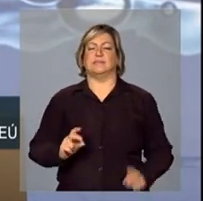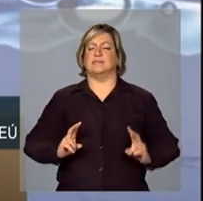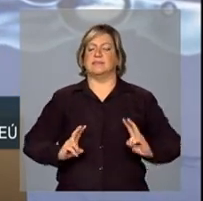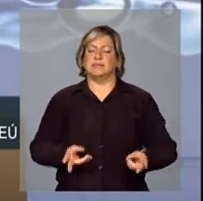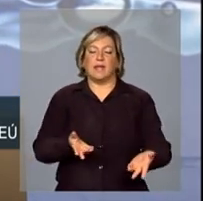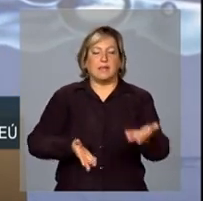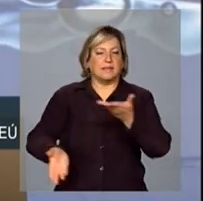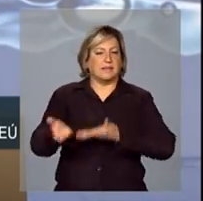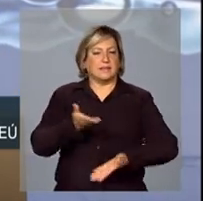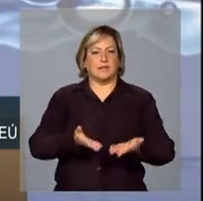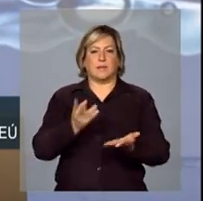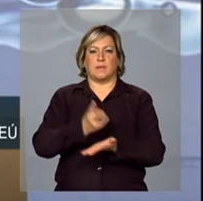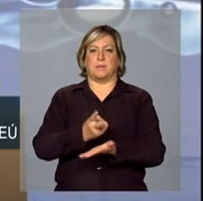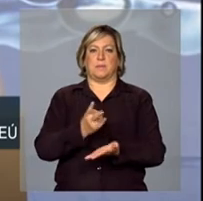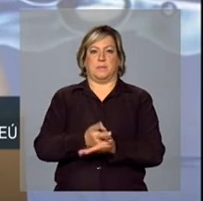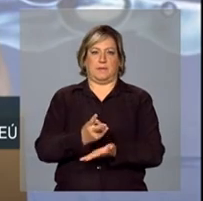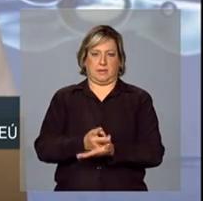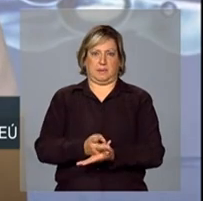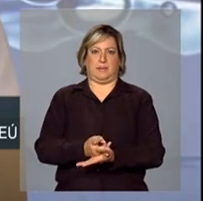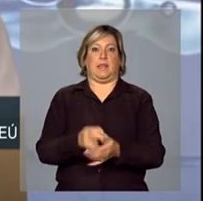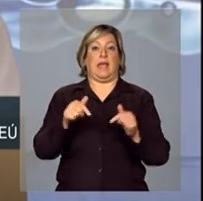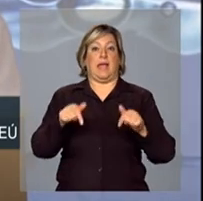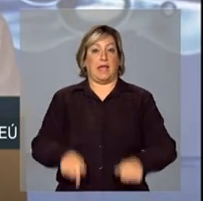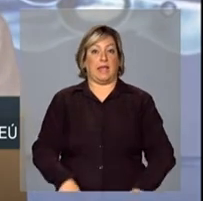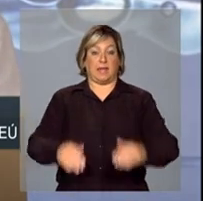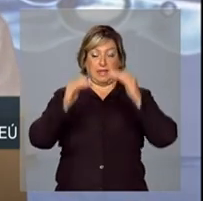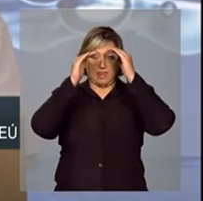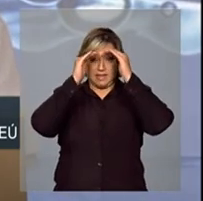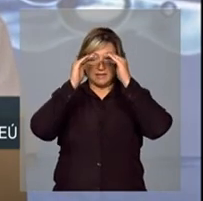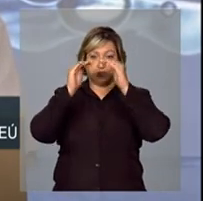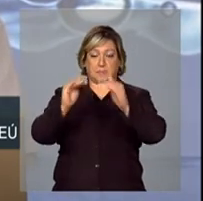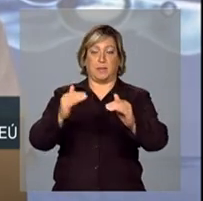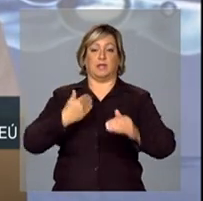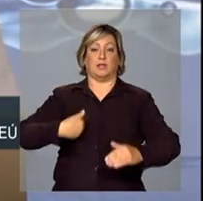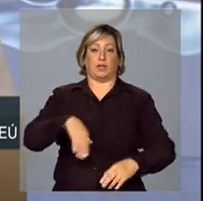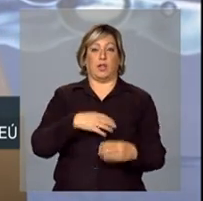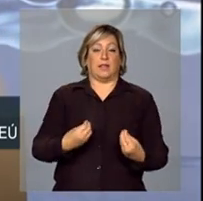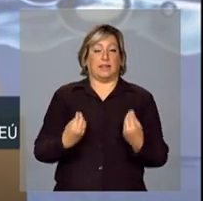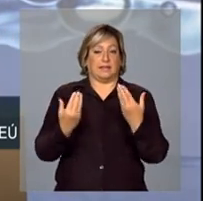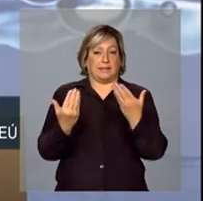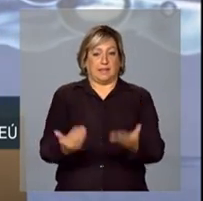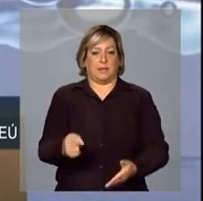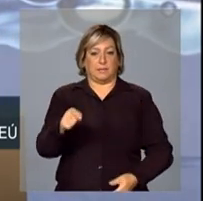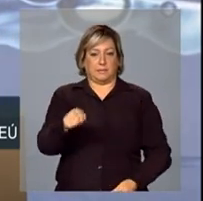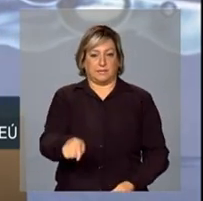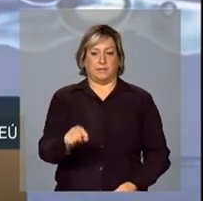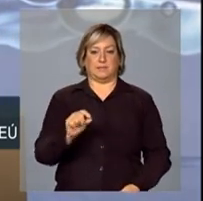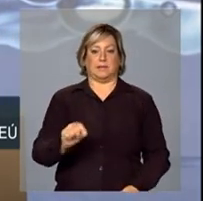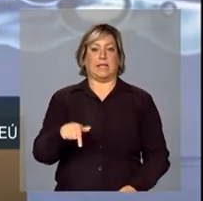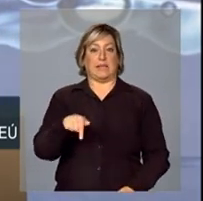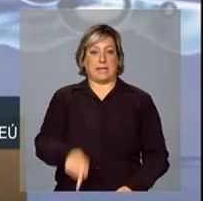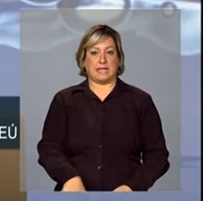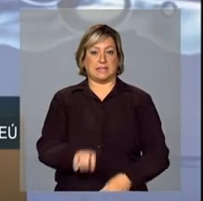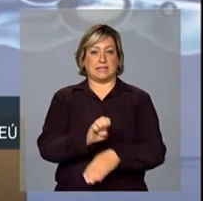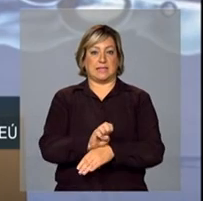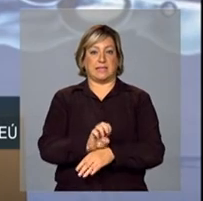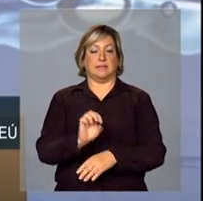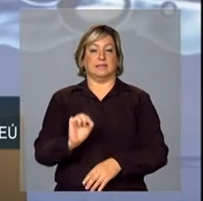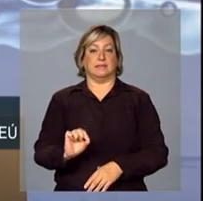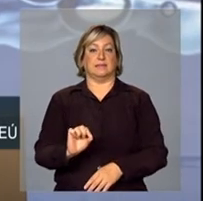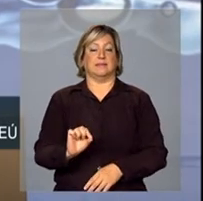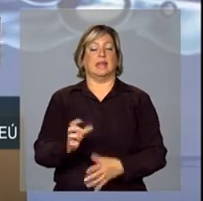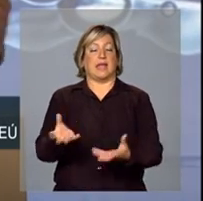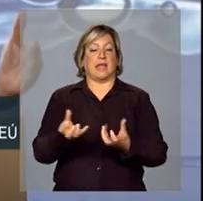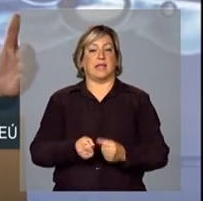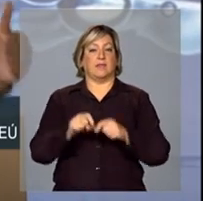sempre, que aqui, com o respeito que lhe tributamos, este Estado que lhe recebeu